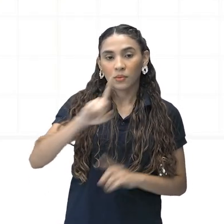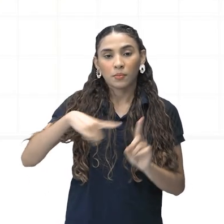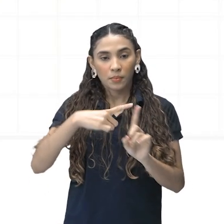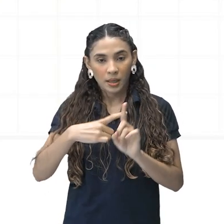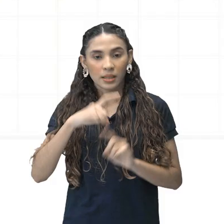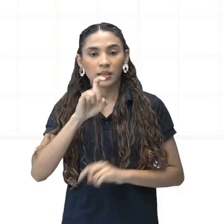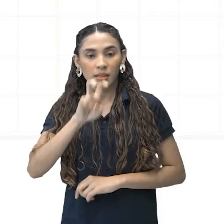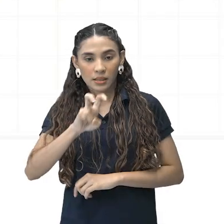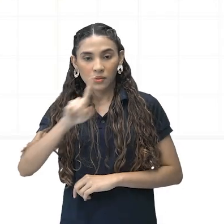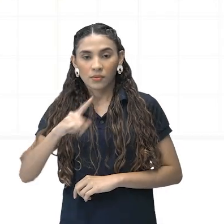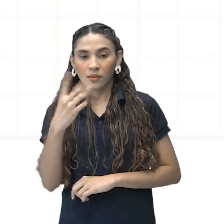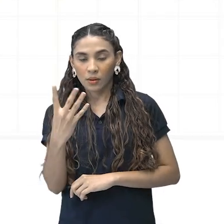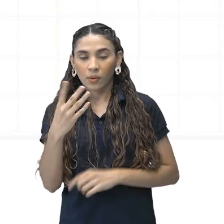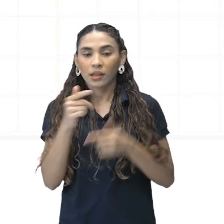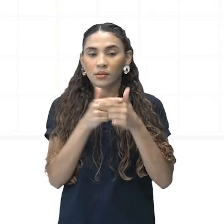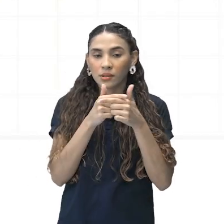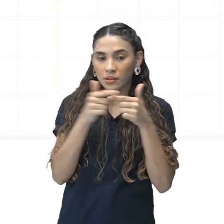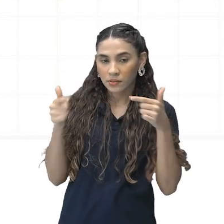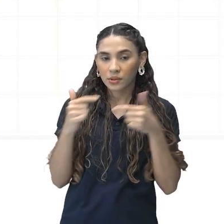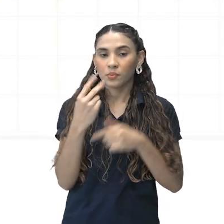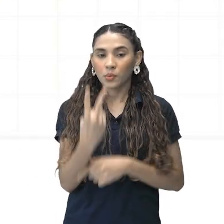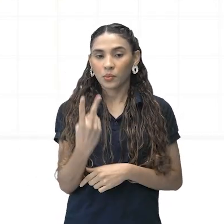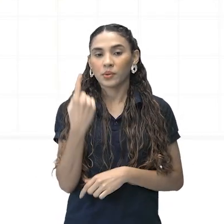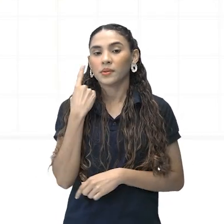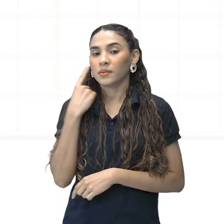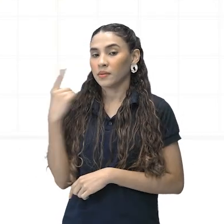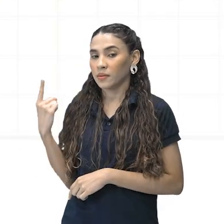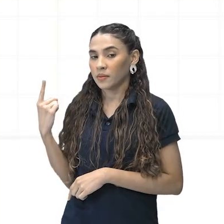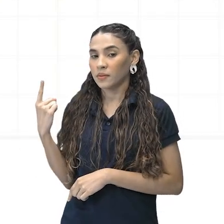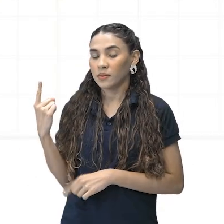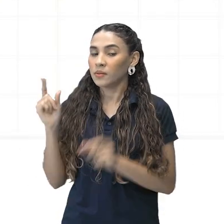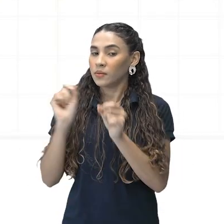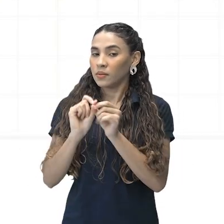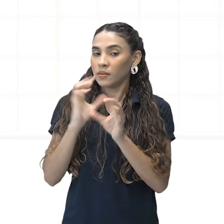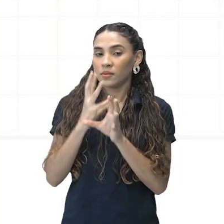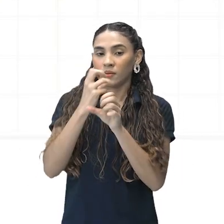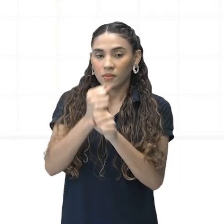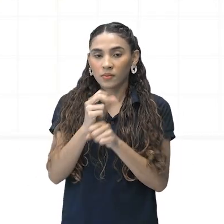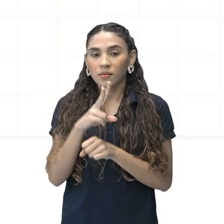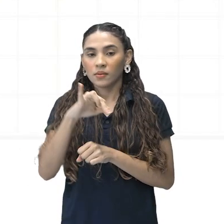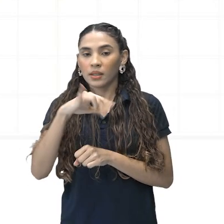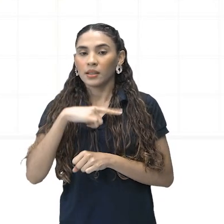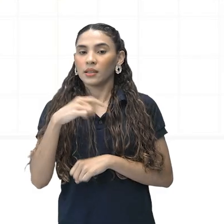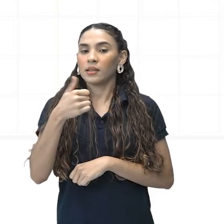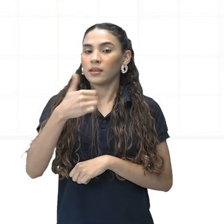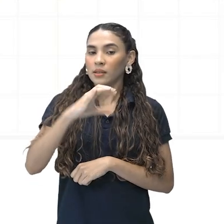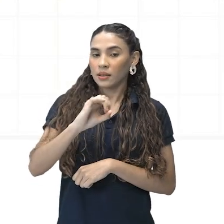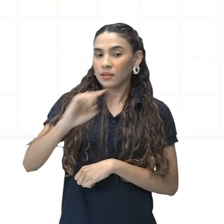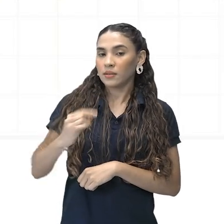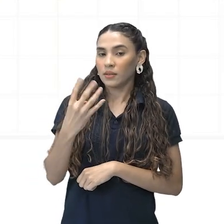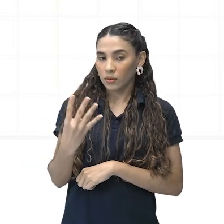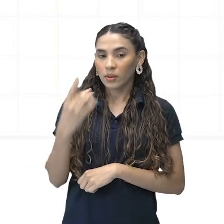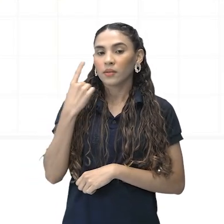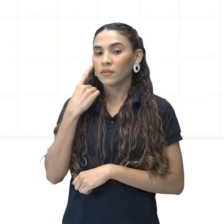5,4 dividido por 2. Fazendo essa soma, nós vamos ter